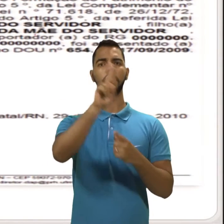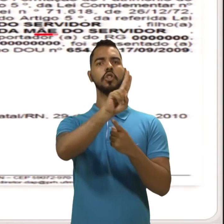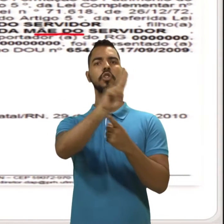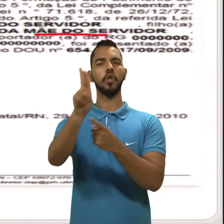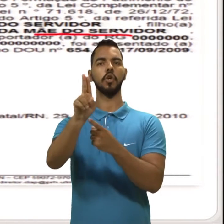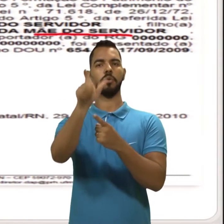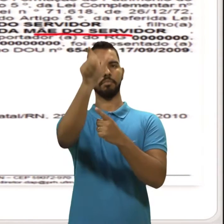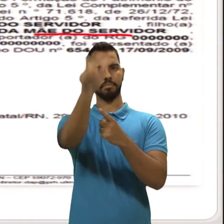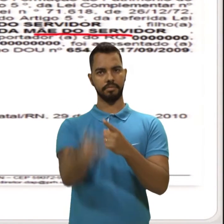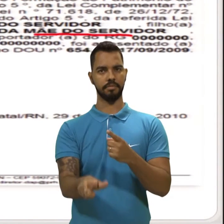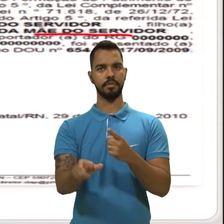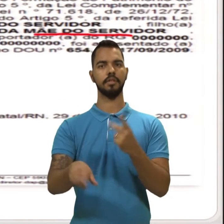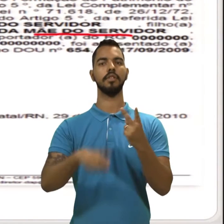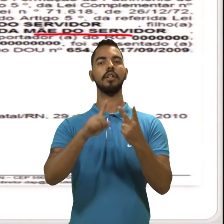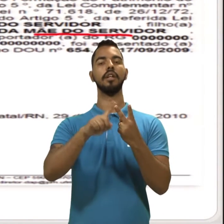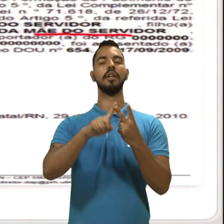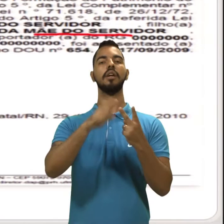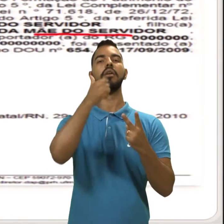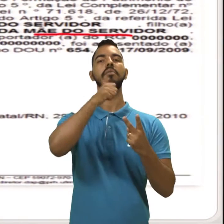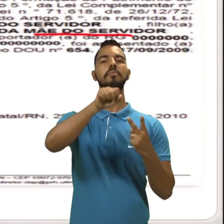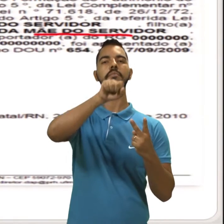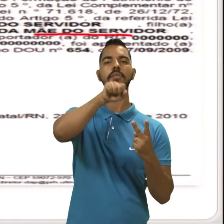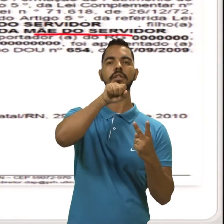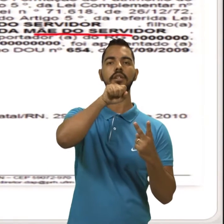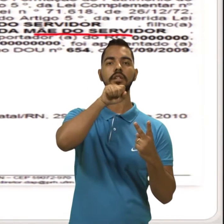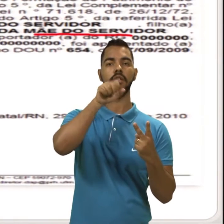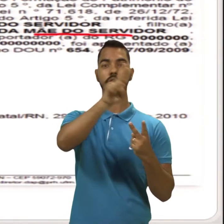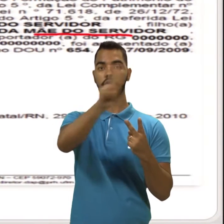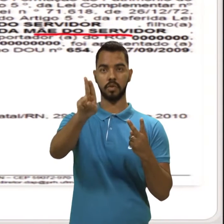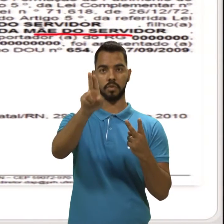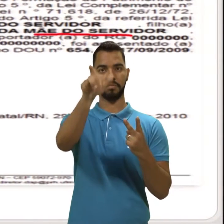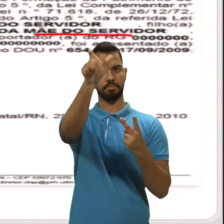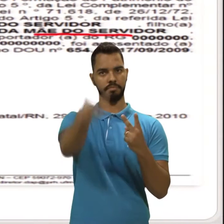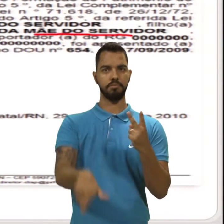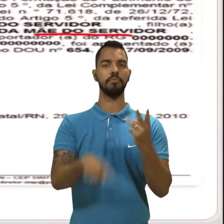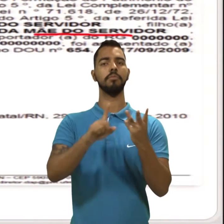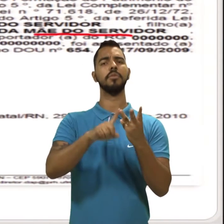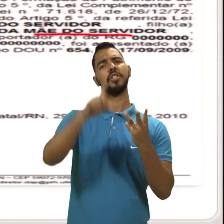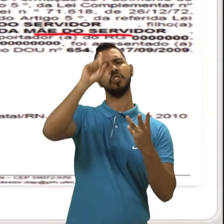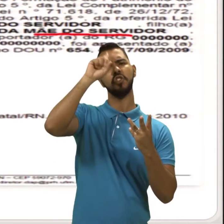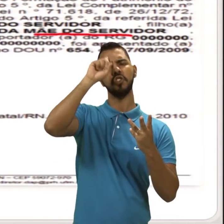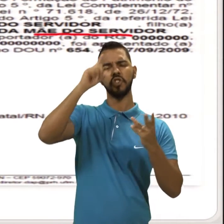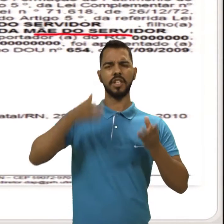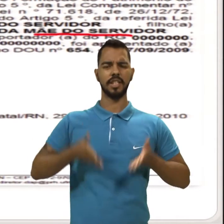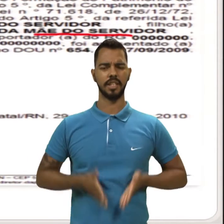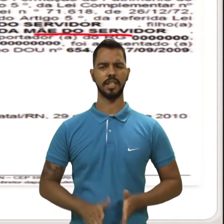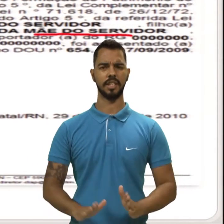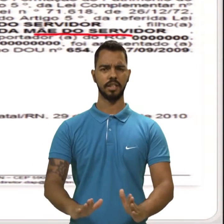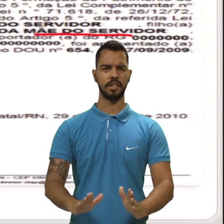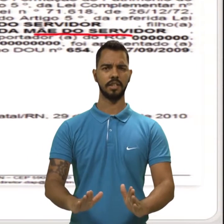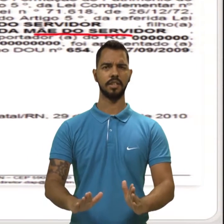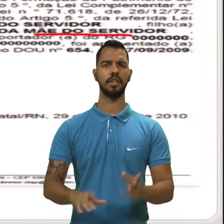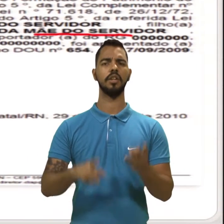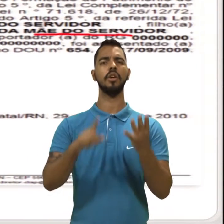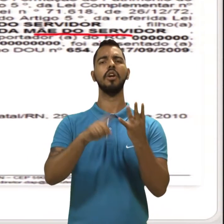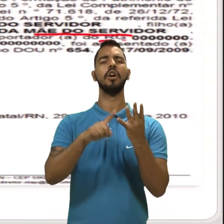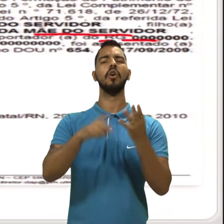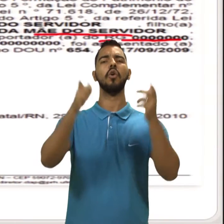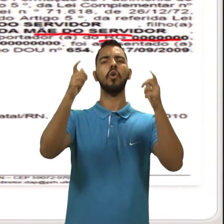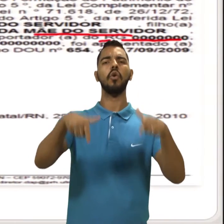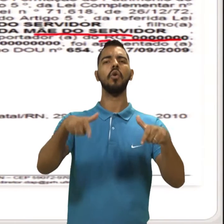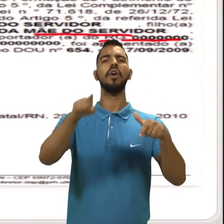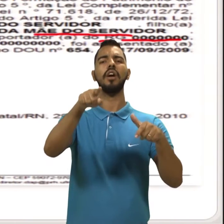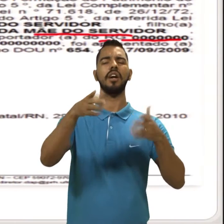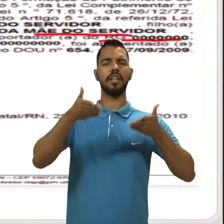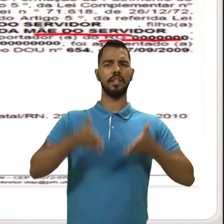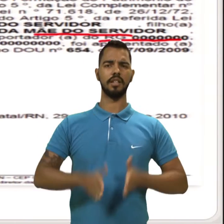servidor, detalhes, nome da mãe do servidor, o dia de nascimento, o local onde nasceu, o número